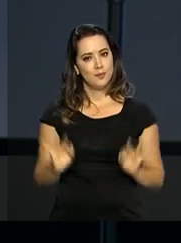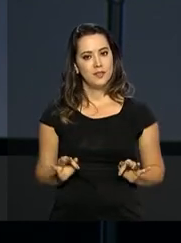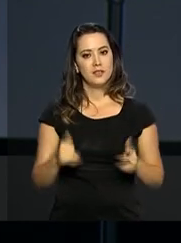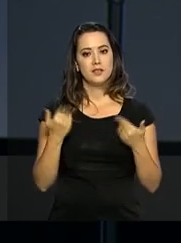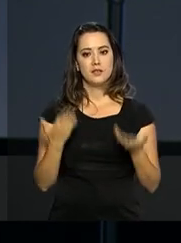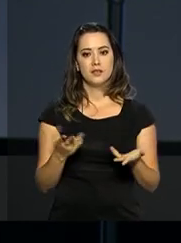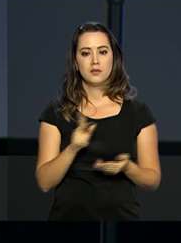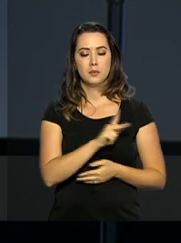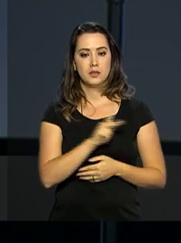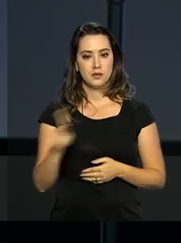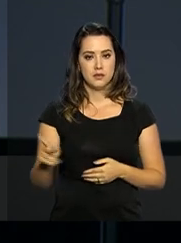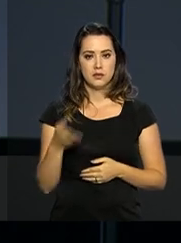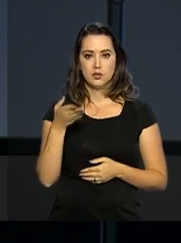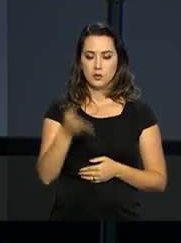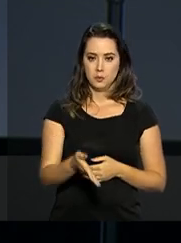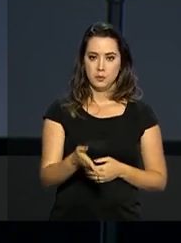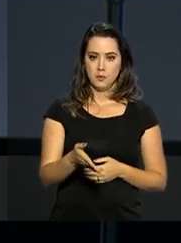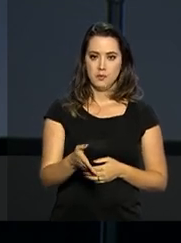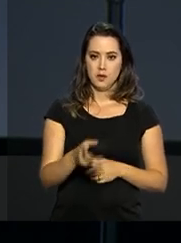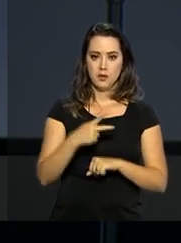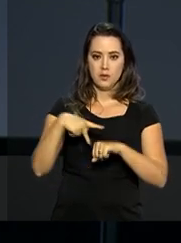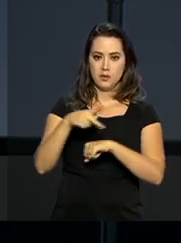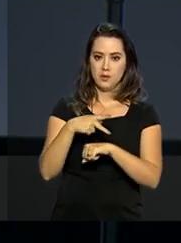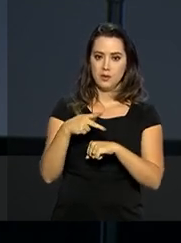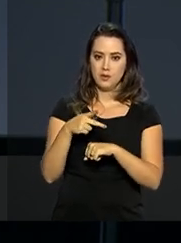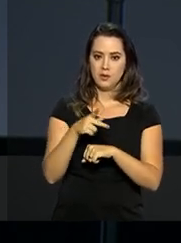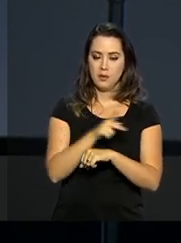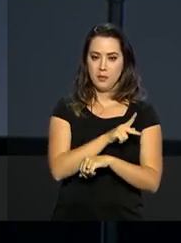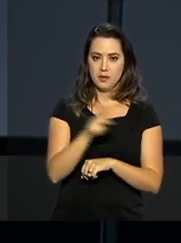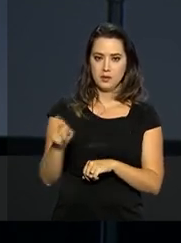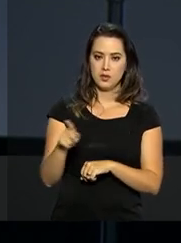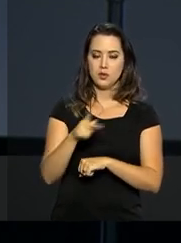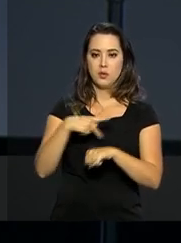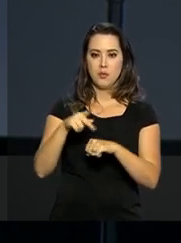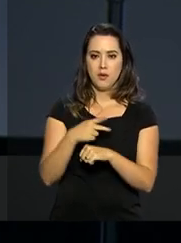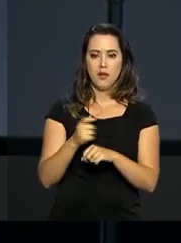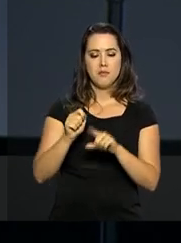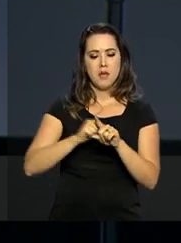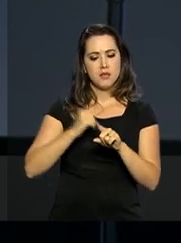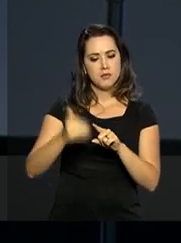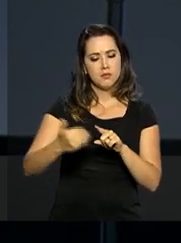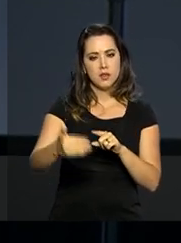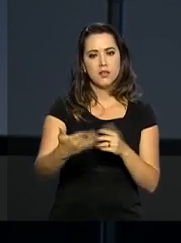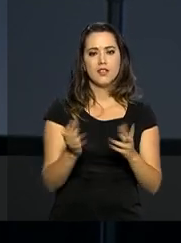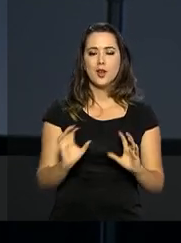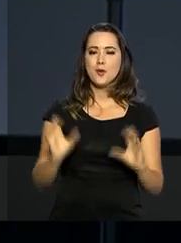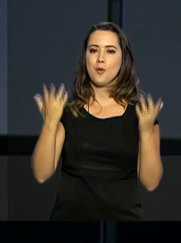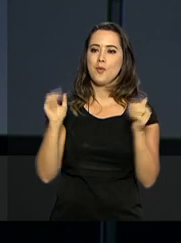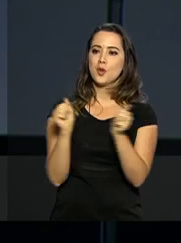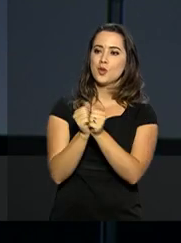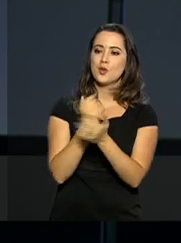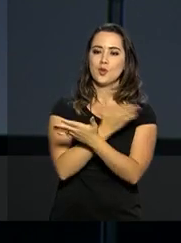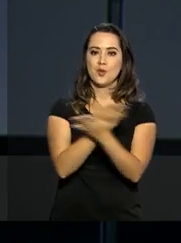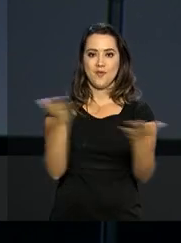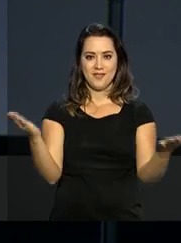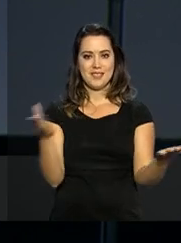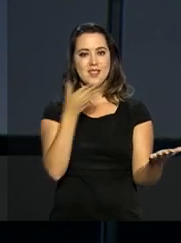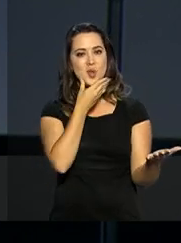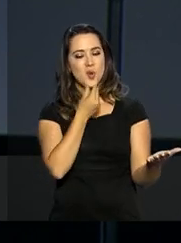que, presidindo neste momento o país por mais alguns meses, eu quero comemorar com os senhores e com as